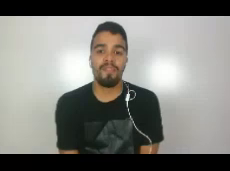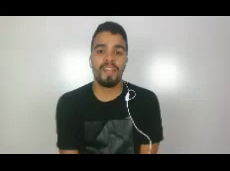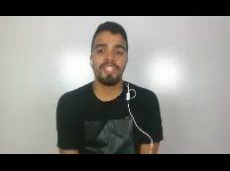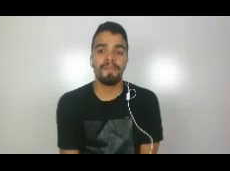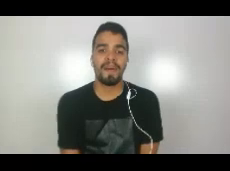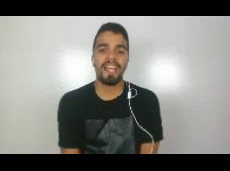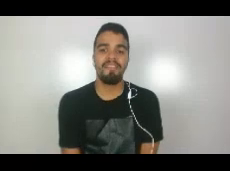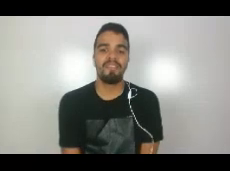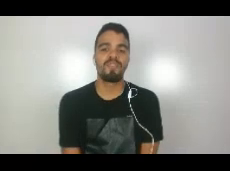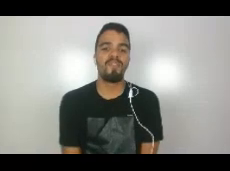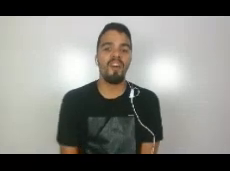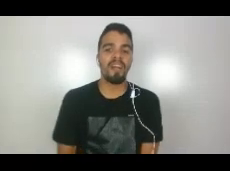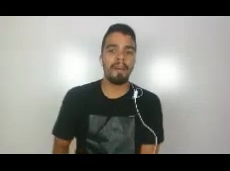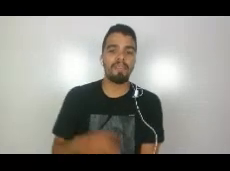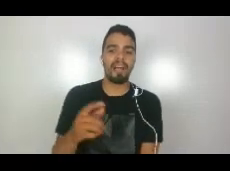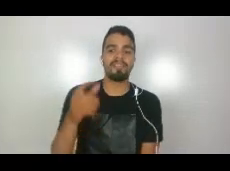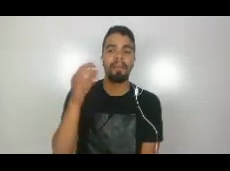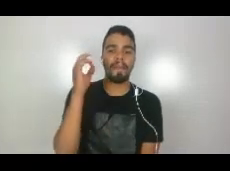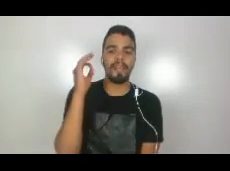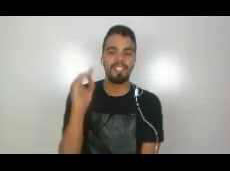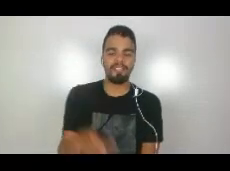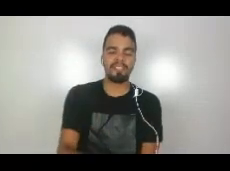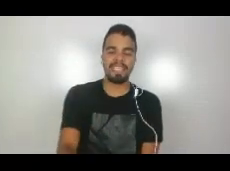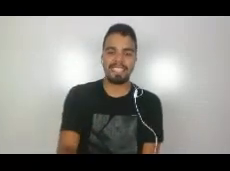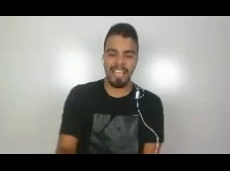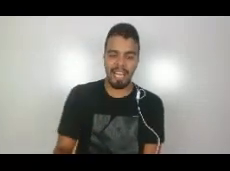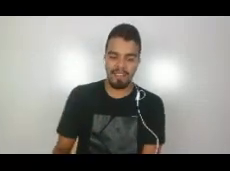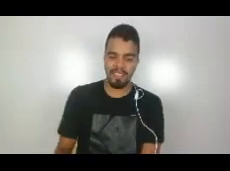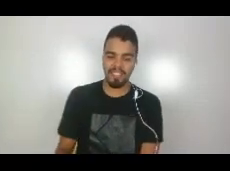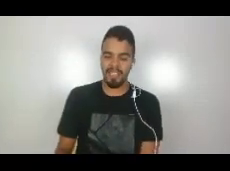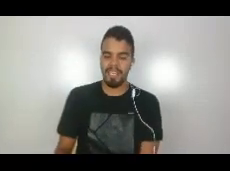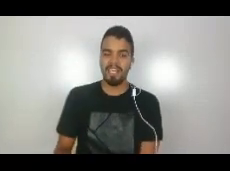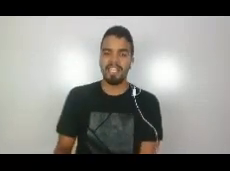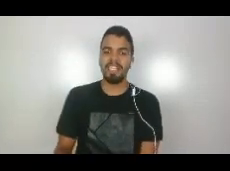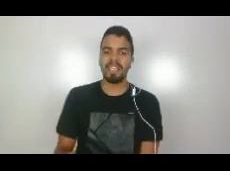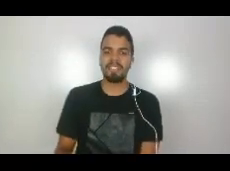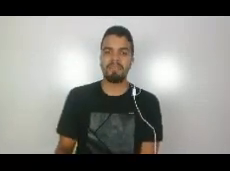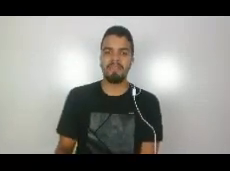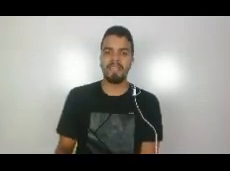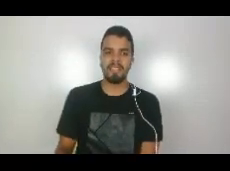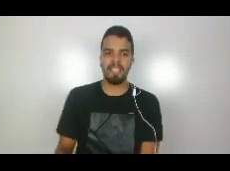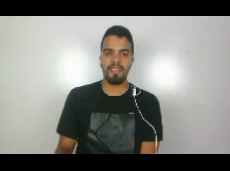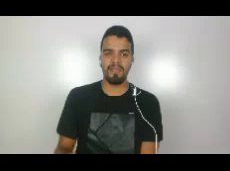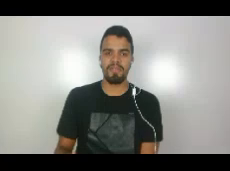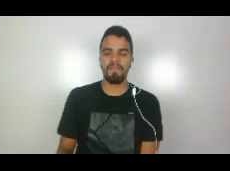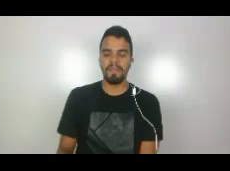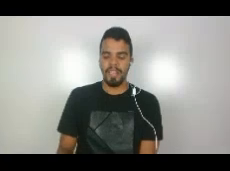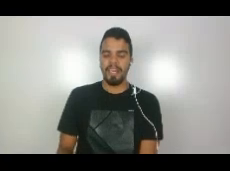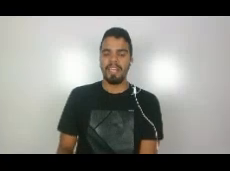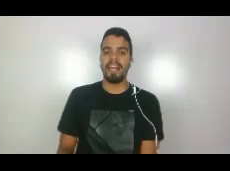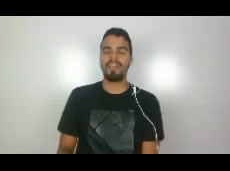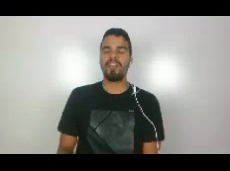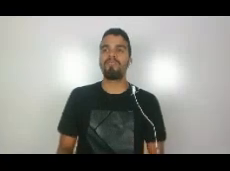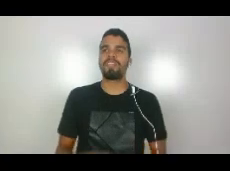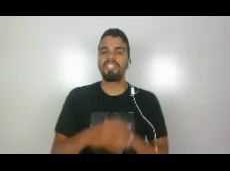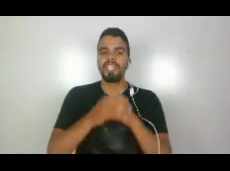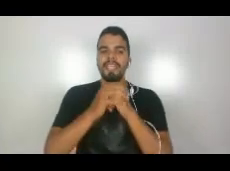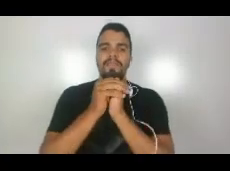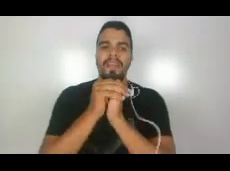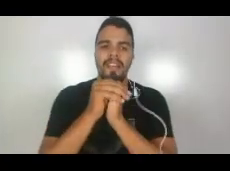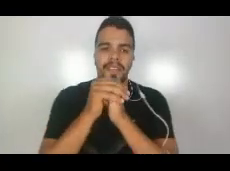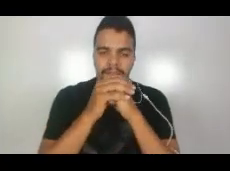disciplina. Aproveite para rever os vocabulários aprendidos nas aulas, né? E na disciplina anterior. E aí,